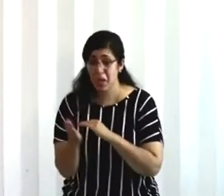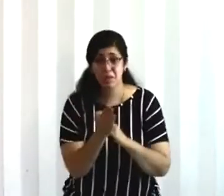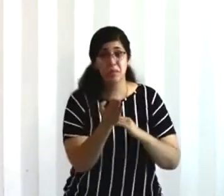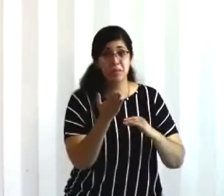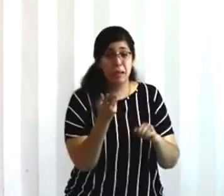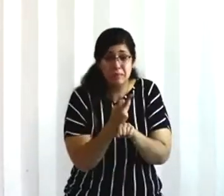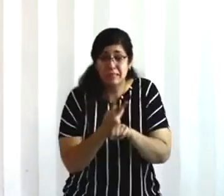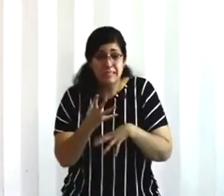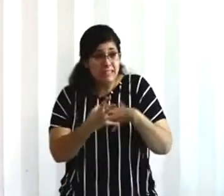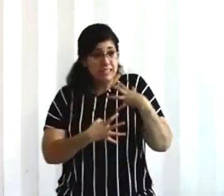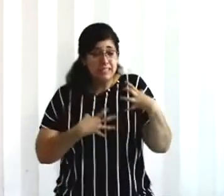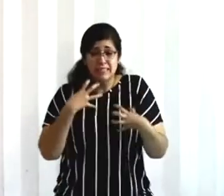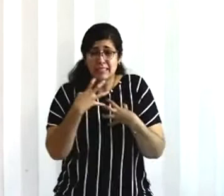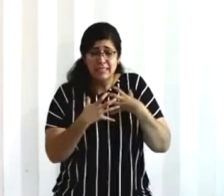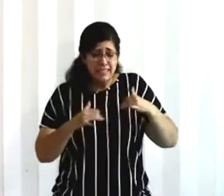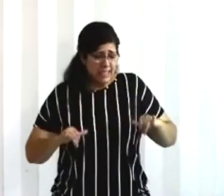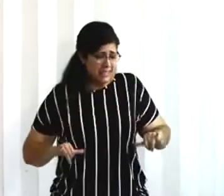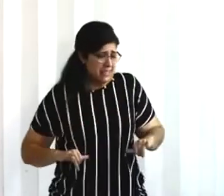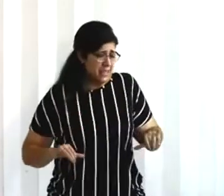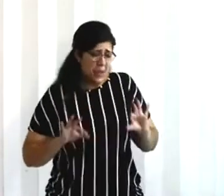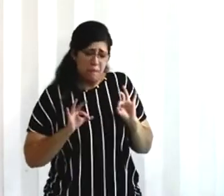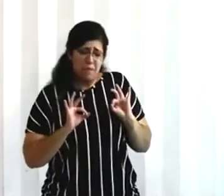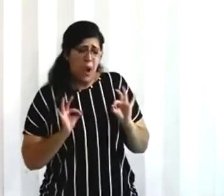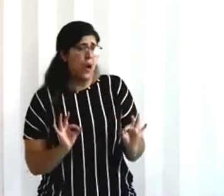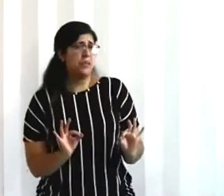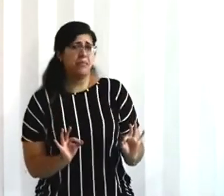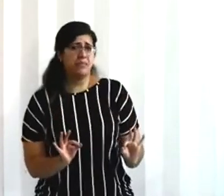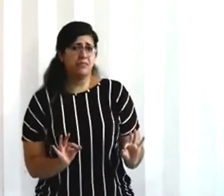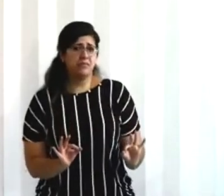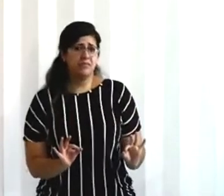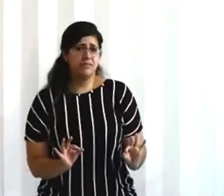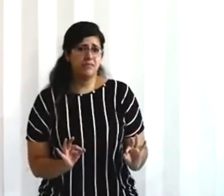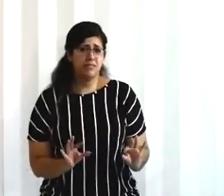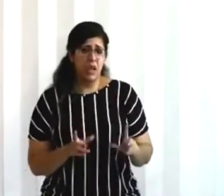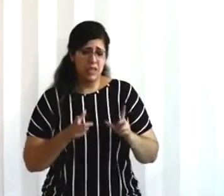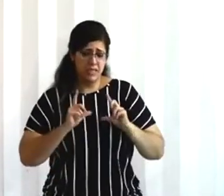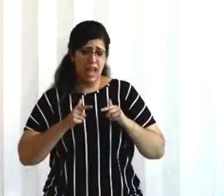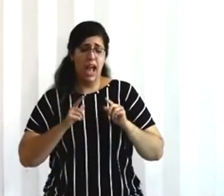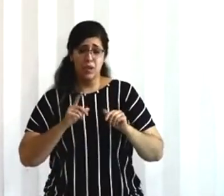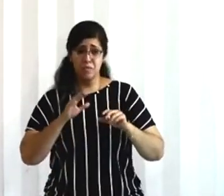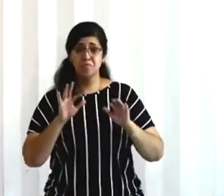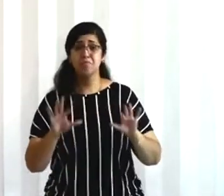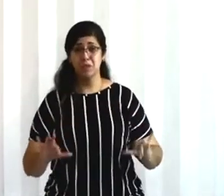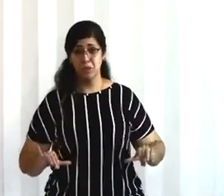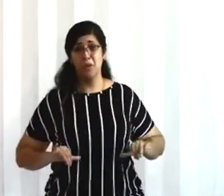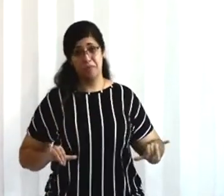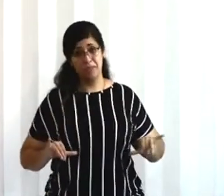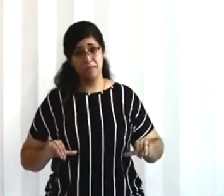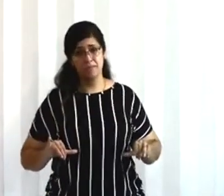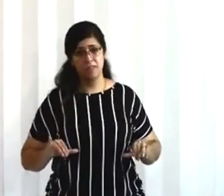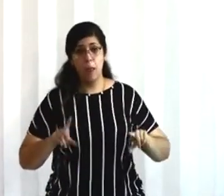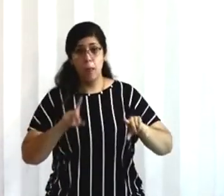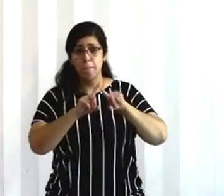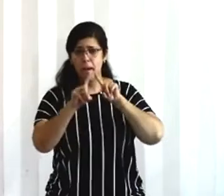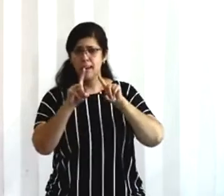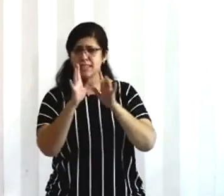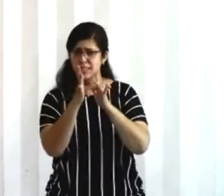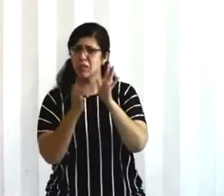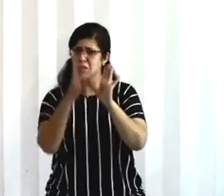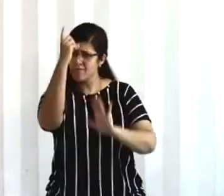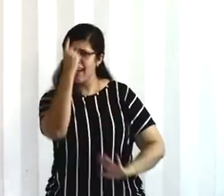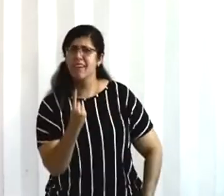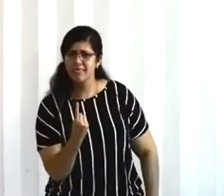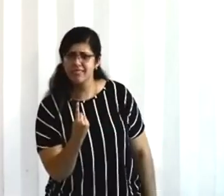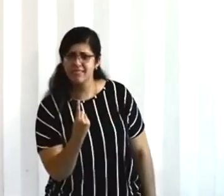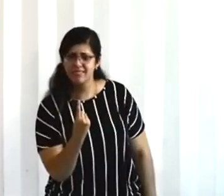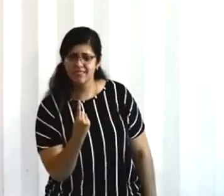angústia naquele povo, naquela nação. E Jesus veio dentro desse cenário